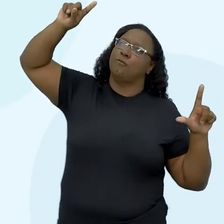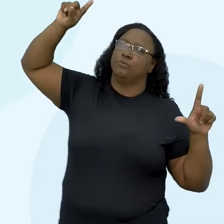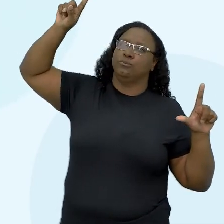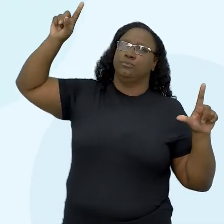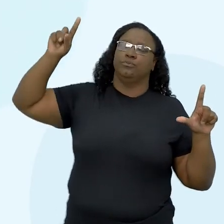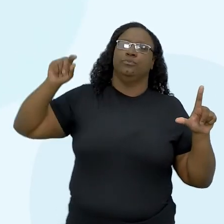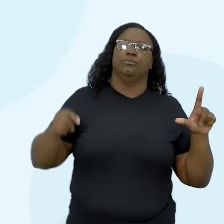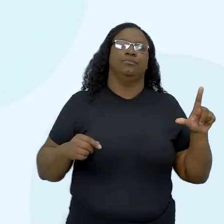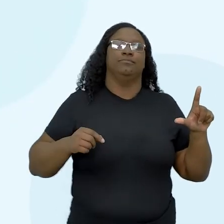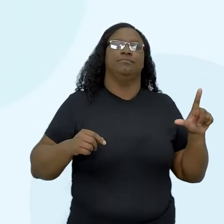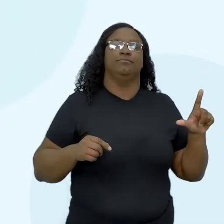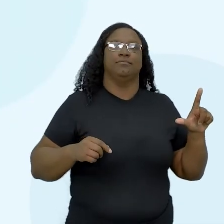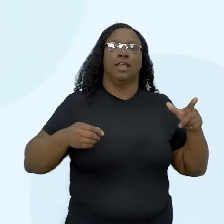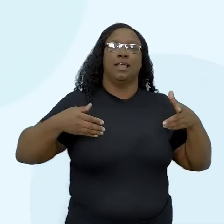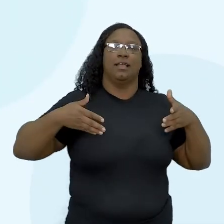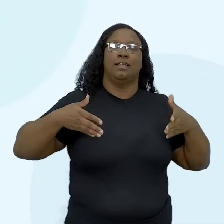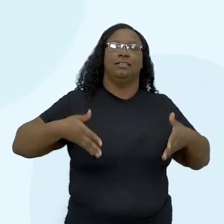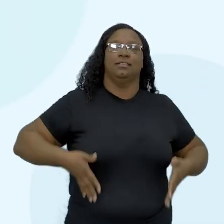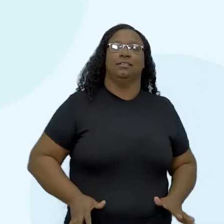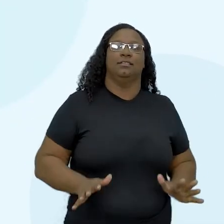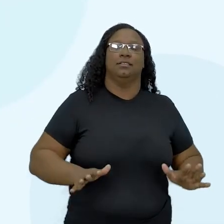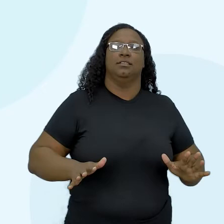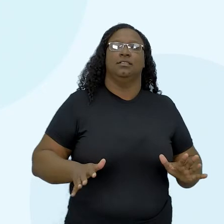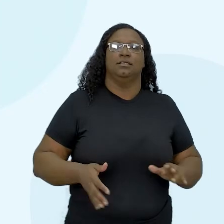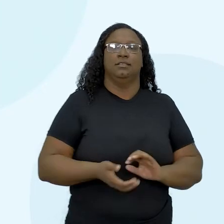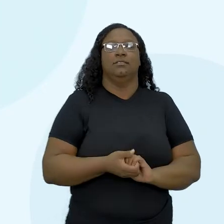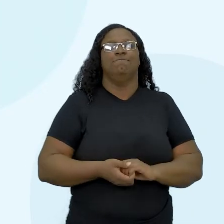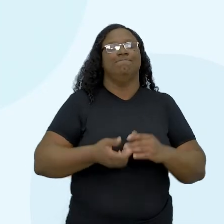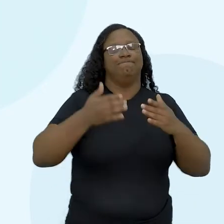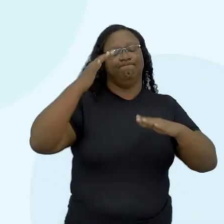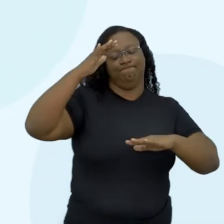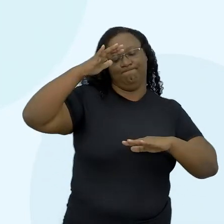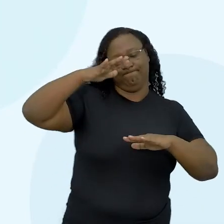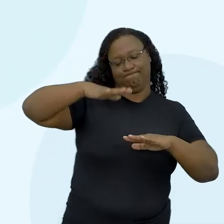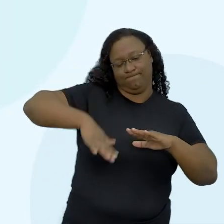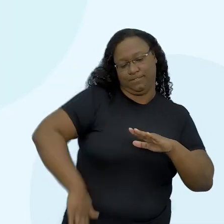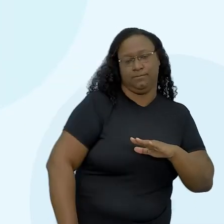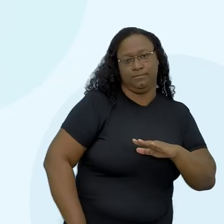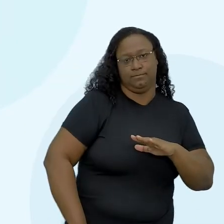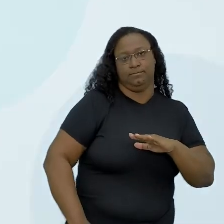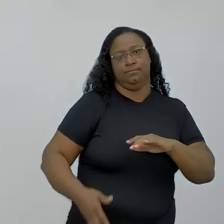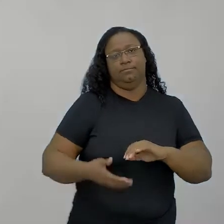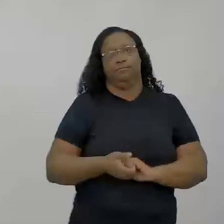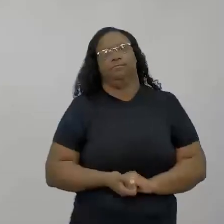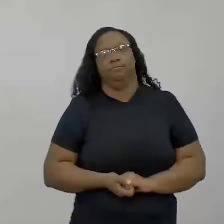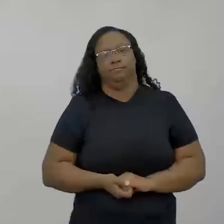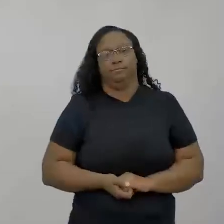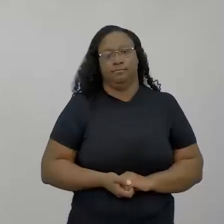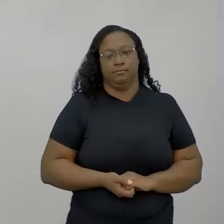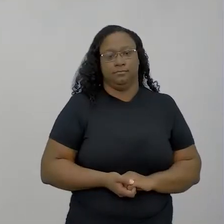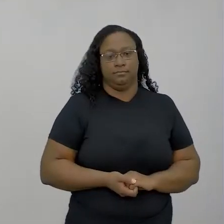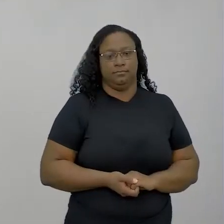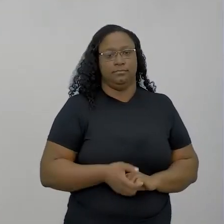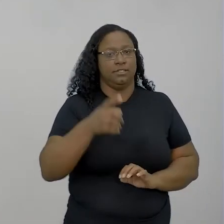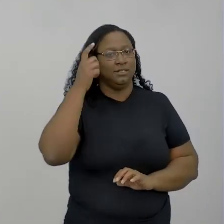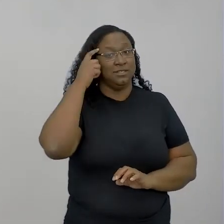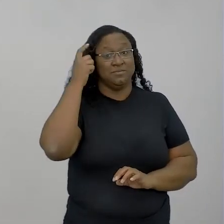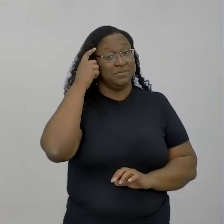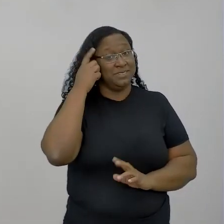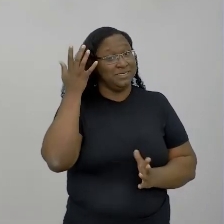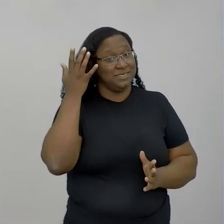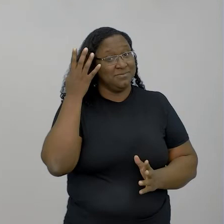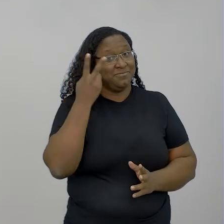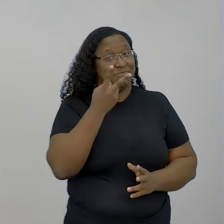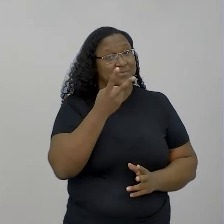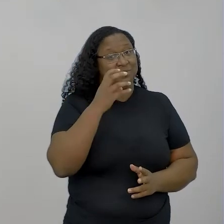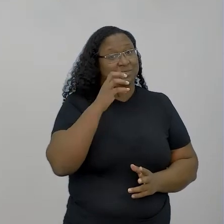Brasil, ela caiu drasticamente. E se você pensar, né, 2040, já está aí. Já tá aí, é muito